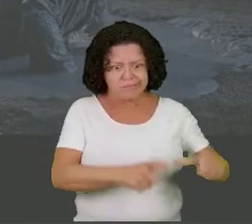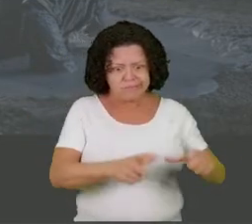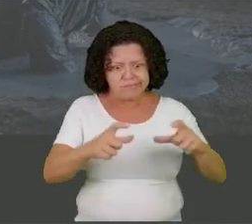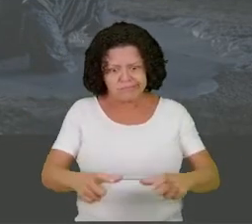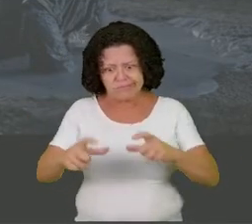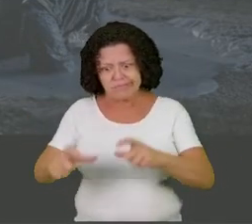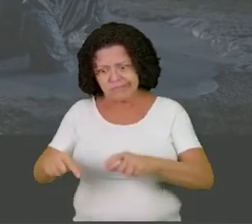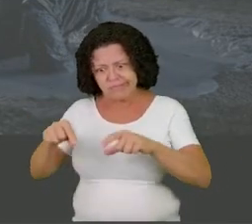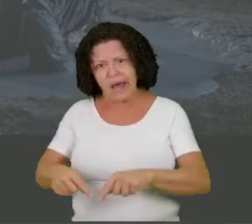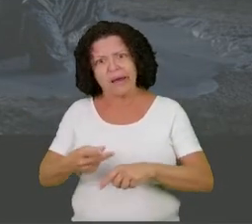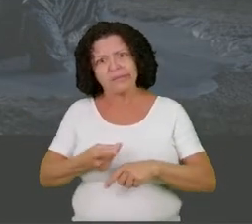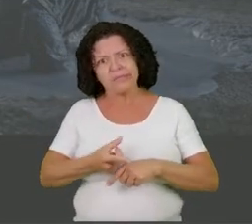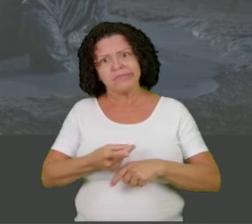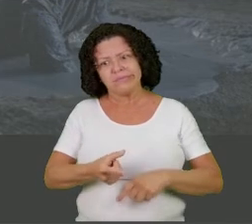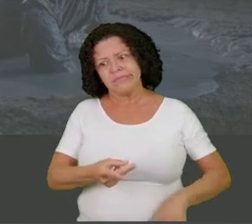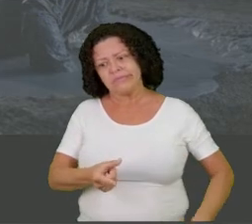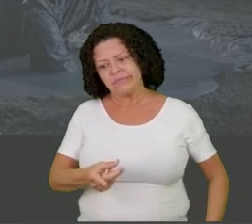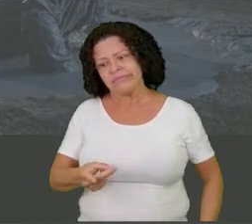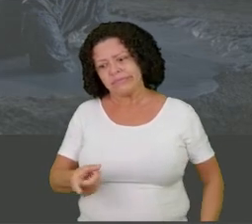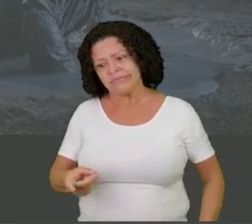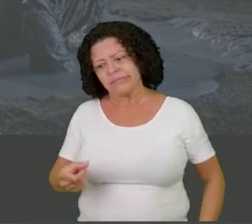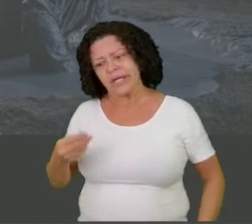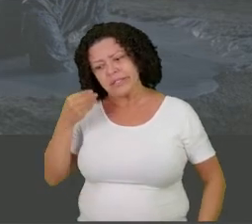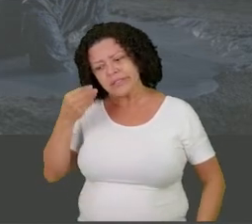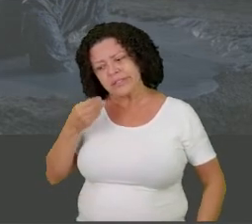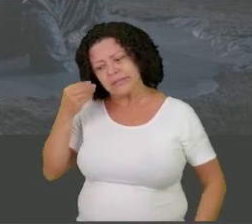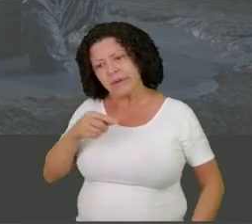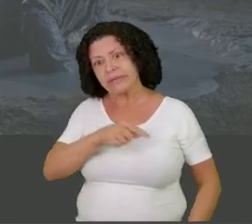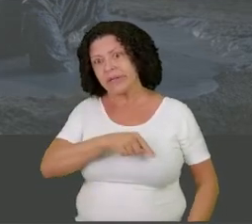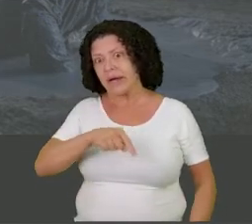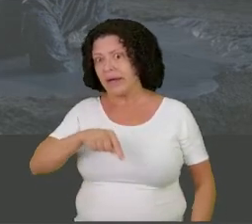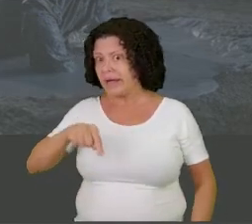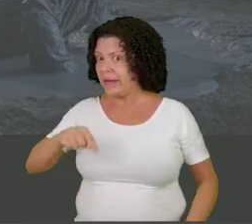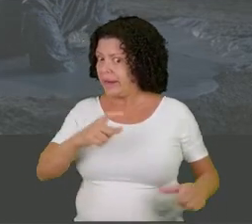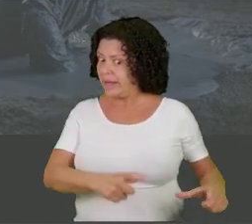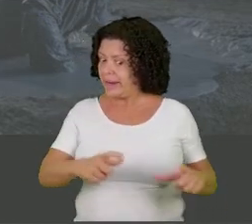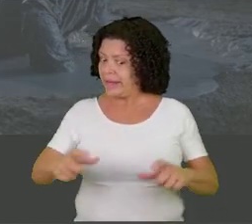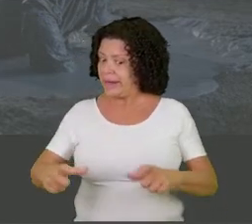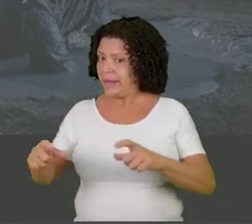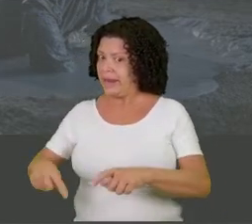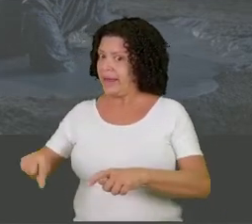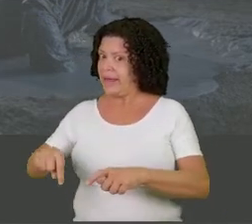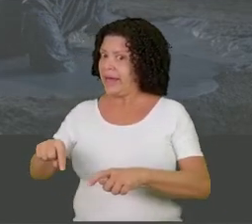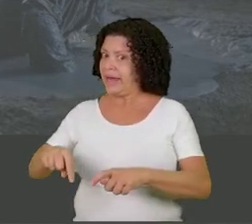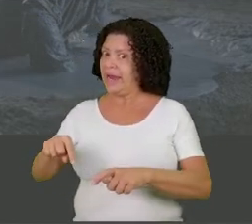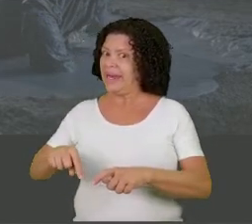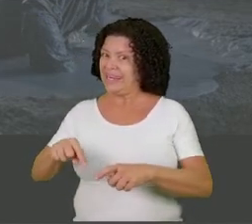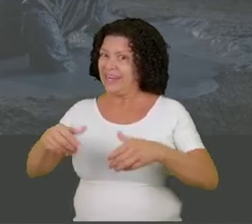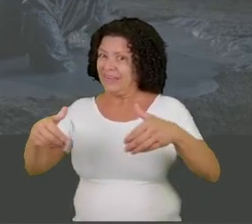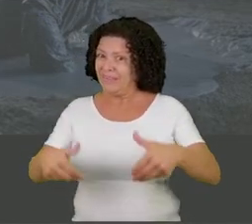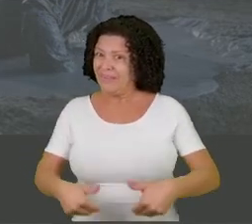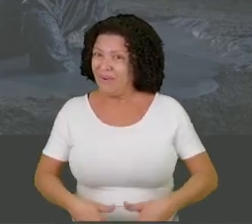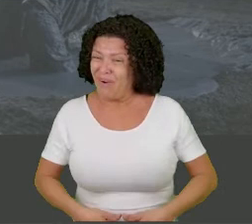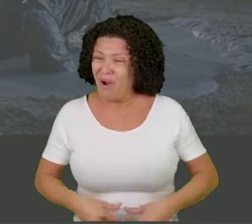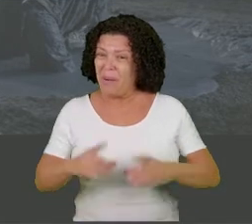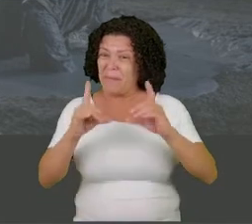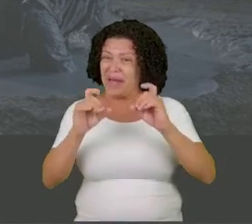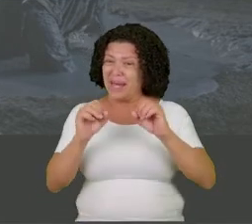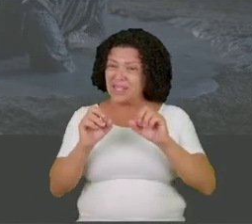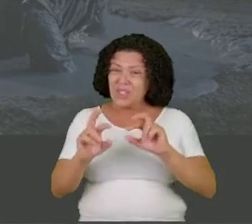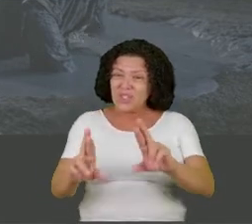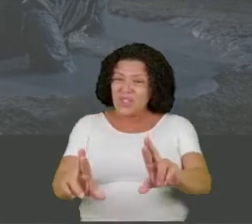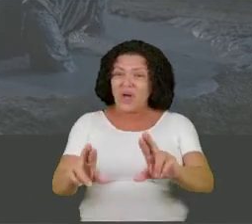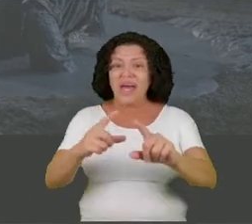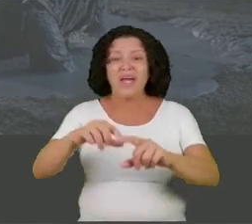André Luiz acordou lá naquela região umbralina e passou aquele tempo lá experimentando aquelas perseguições,